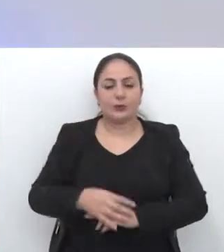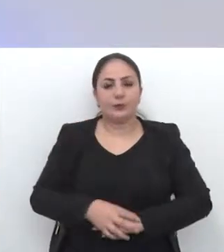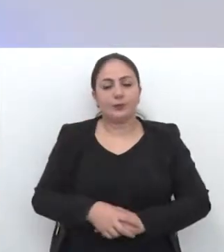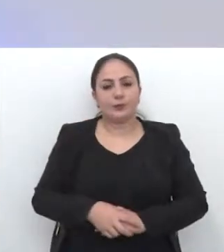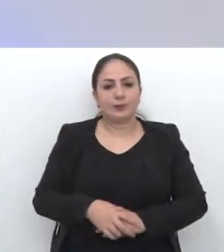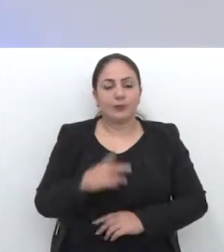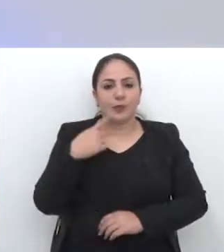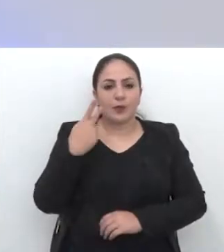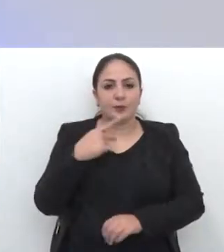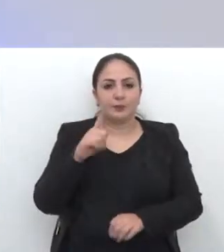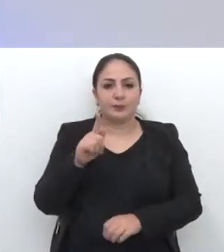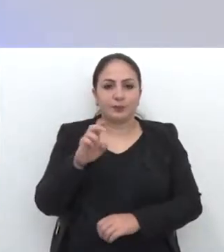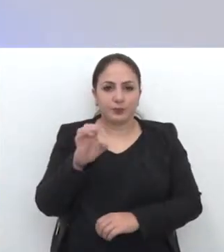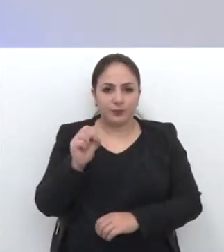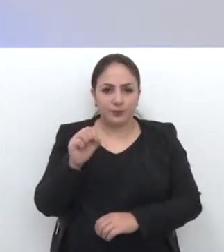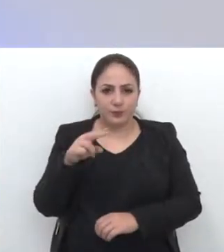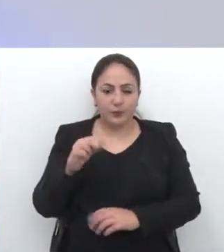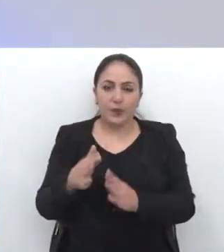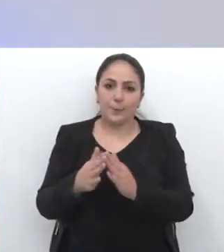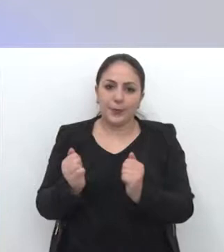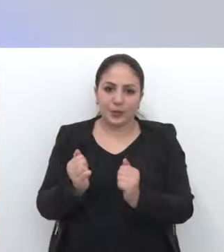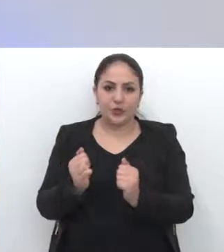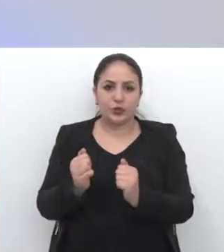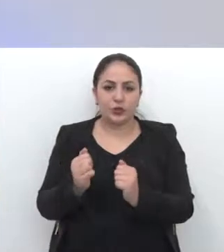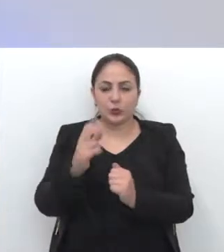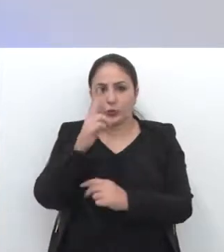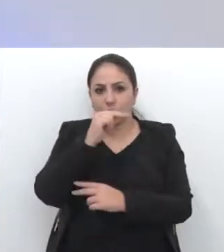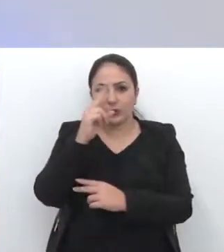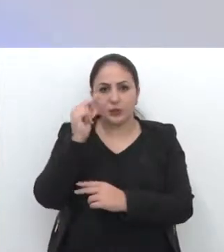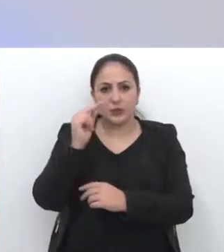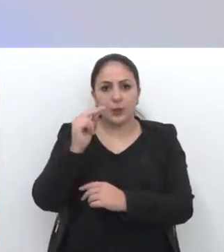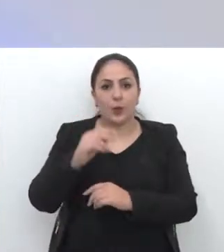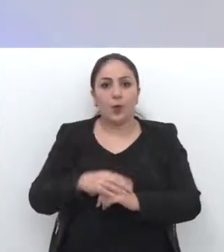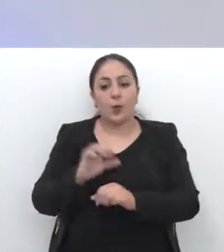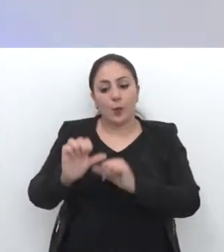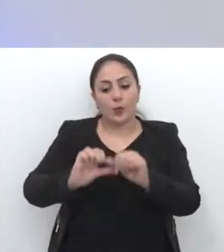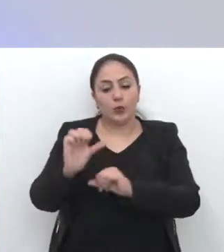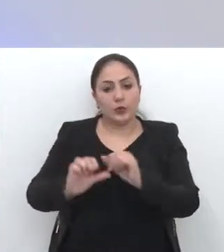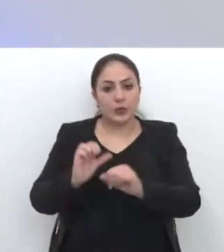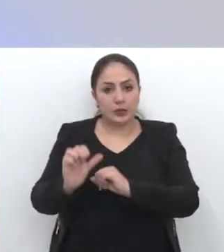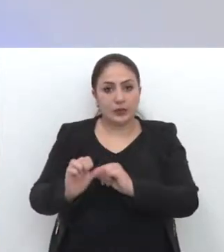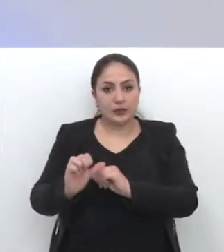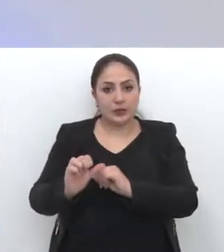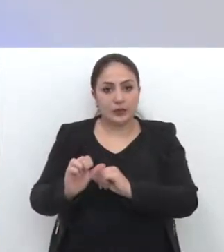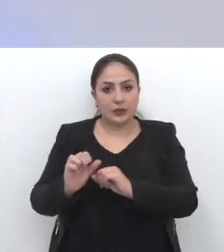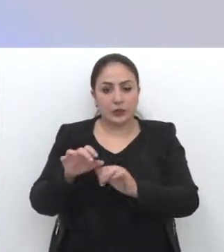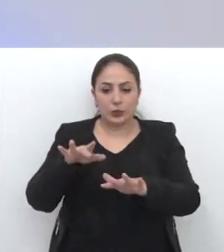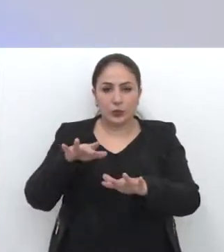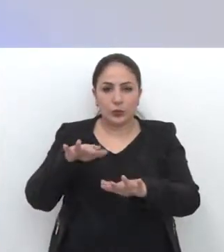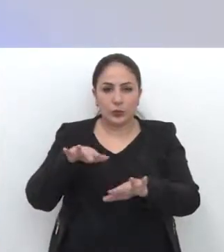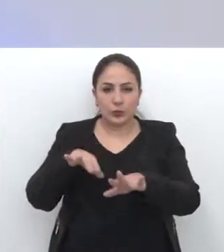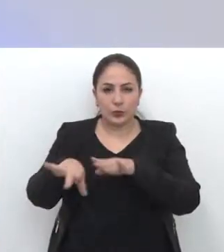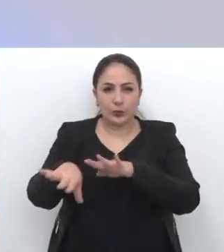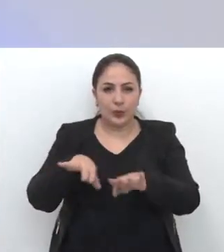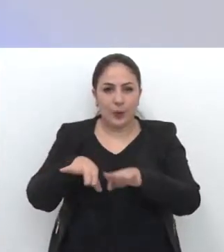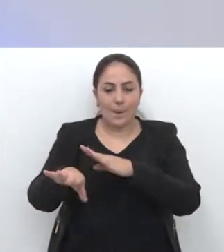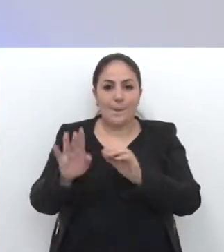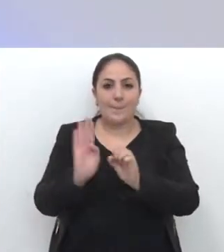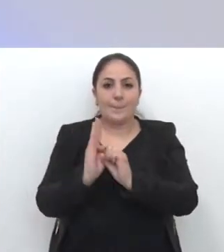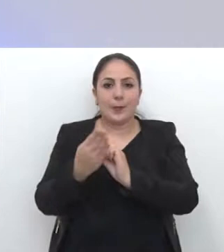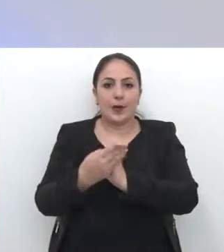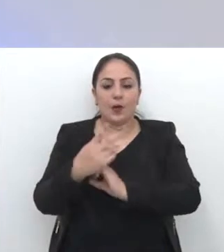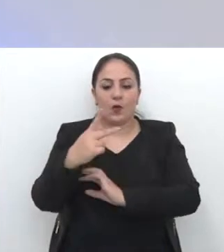vereador Gleison Consalter está solicitando do Poder Executivo uma intervenção no trânsito do bairro Vera Cruz.